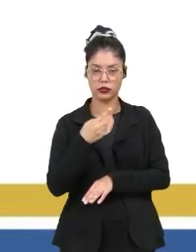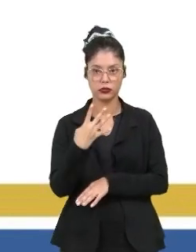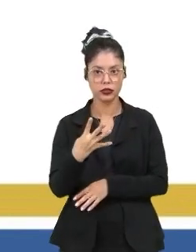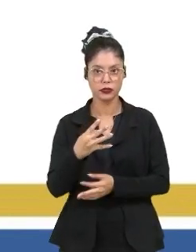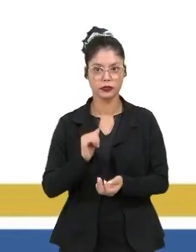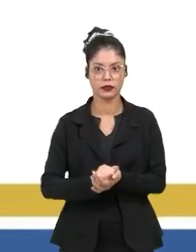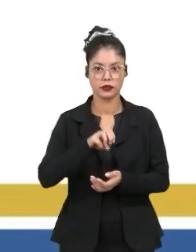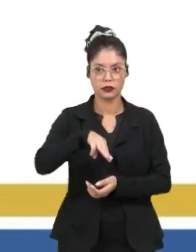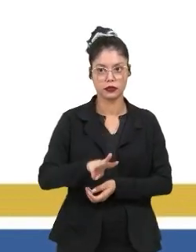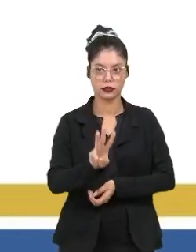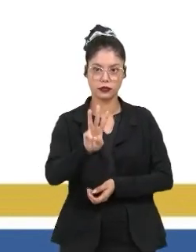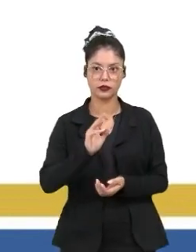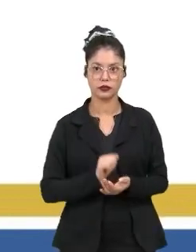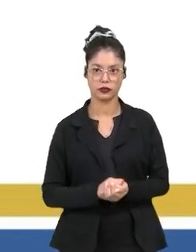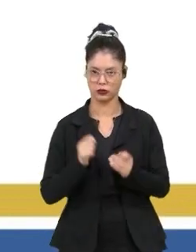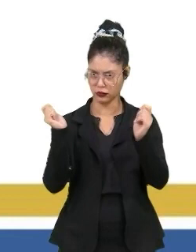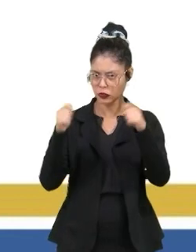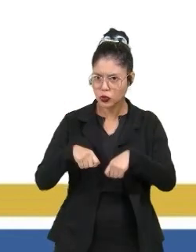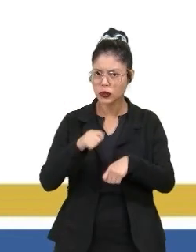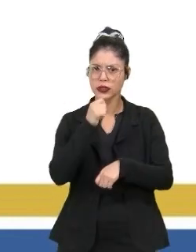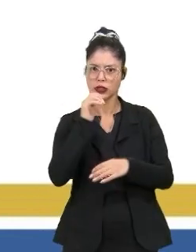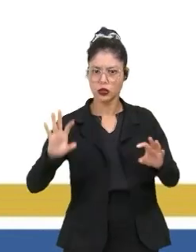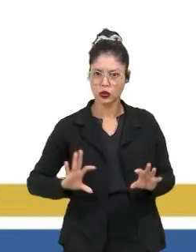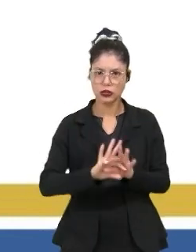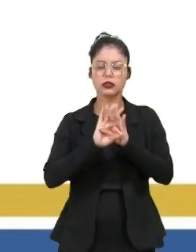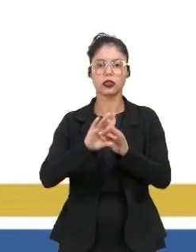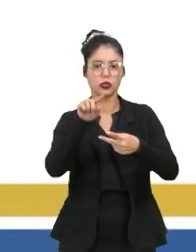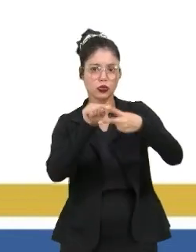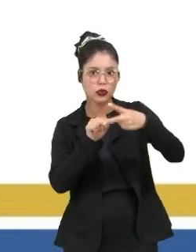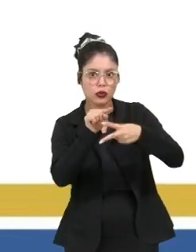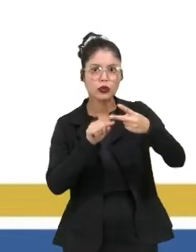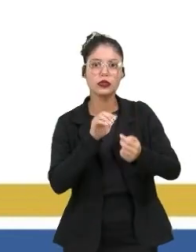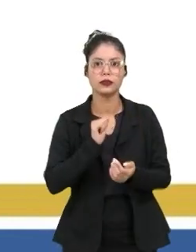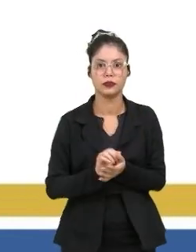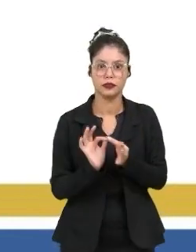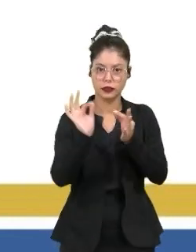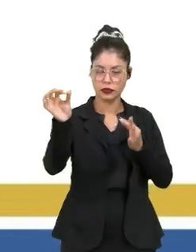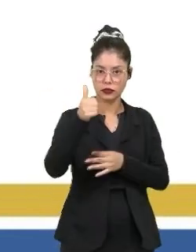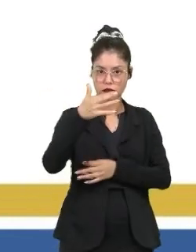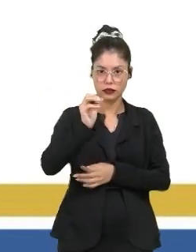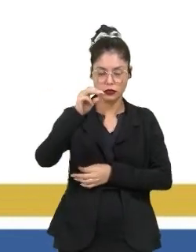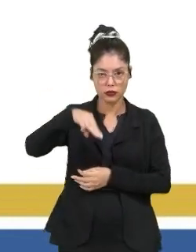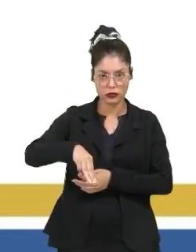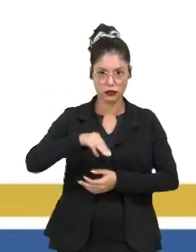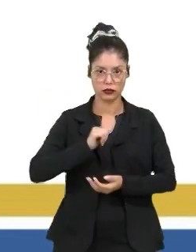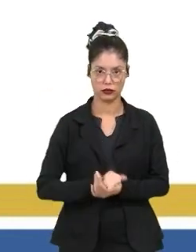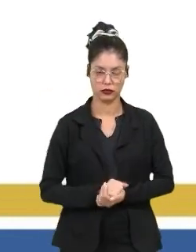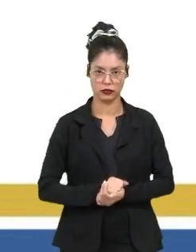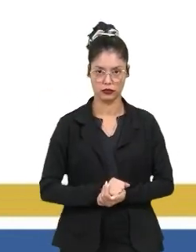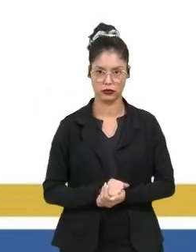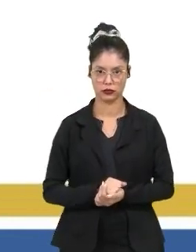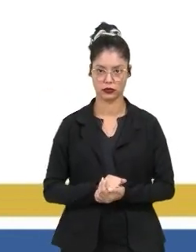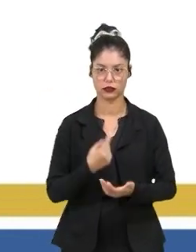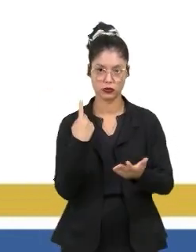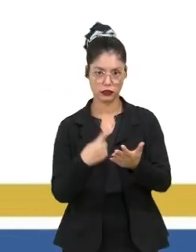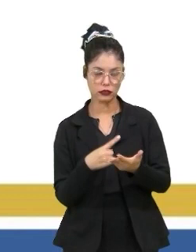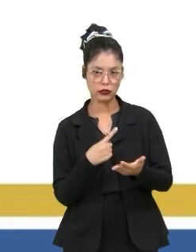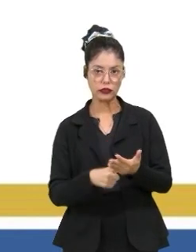2,4 megawatts e possibilitam conectar dois dispositivos distanciados até 10